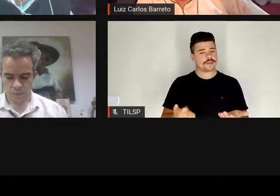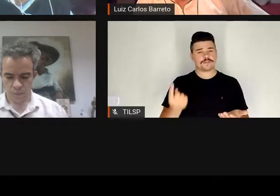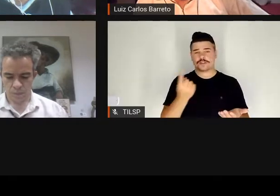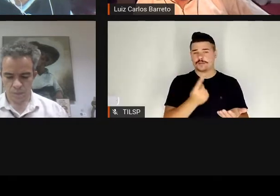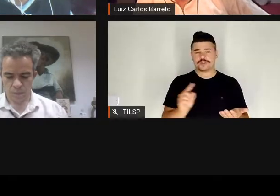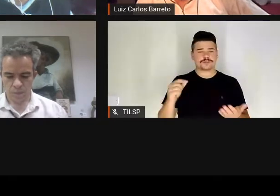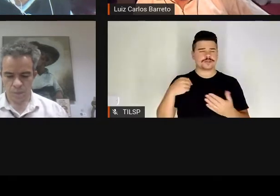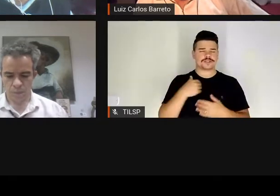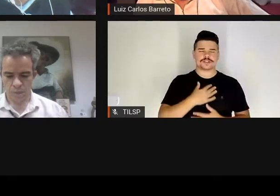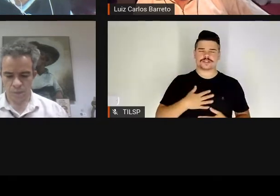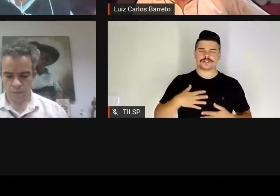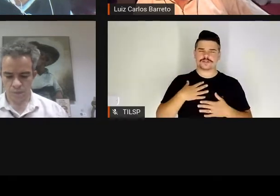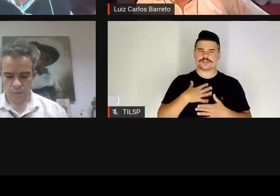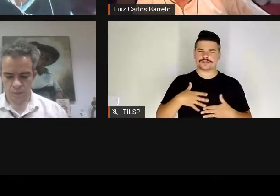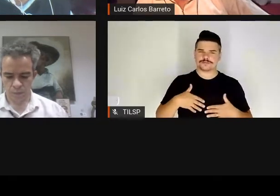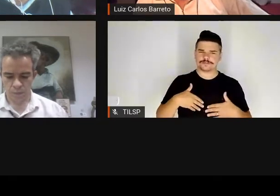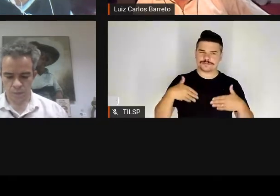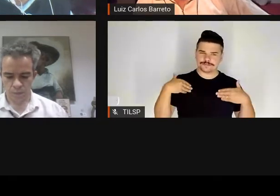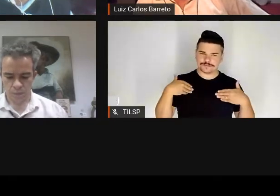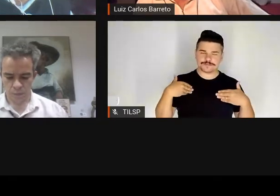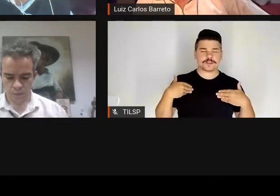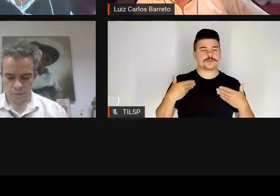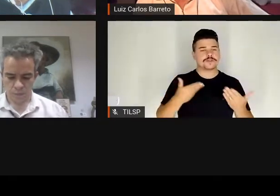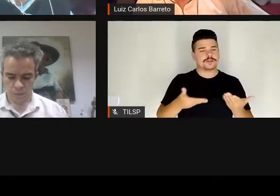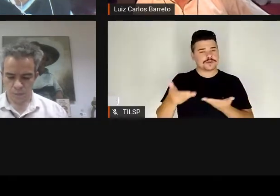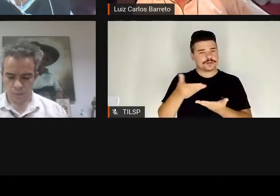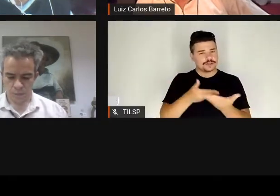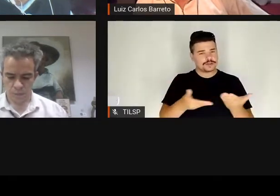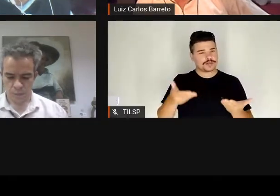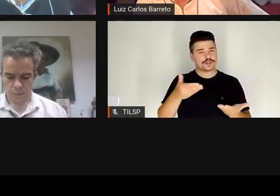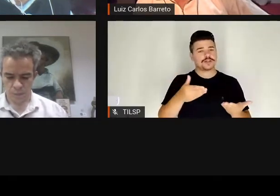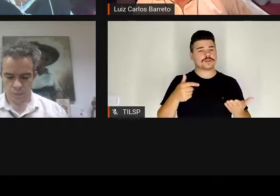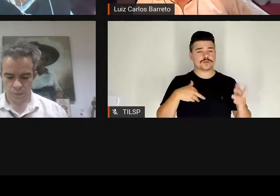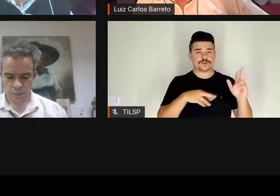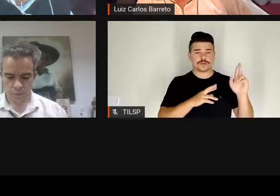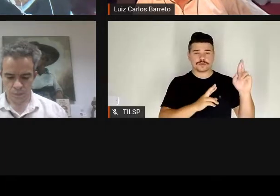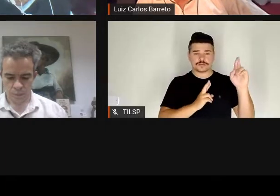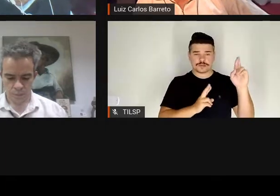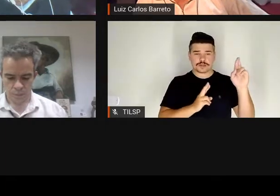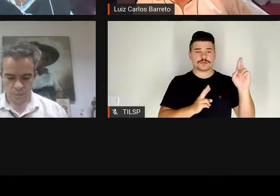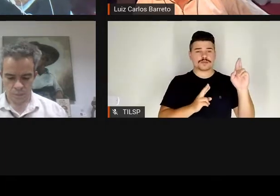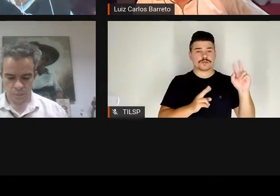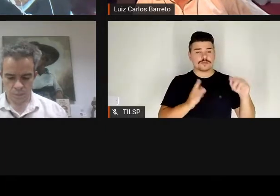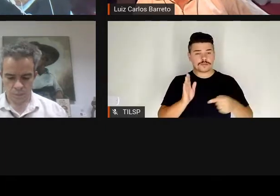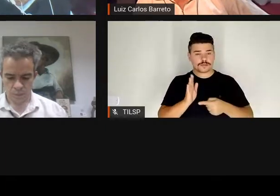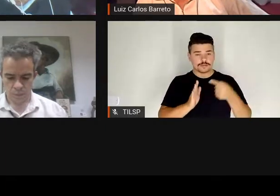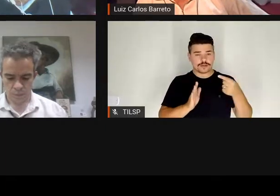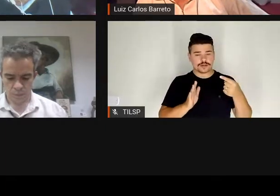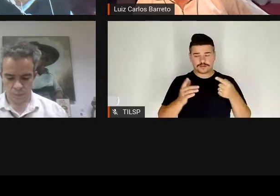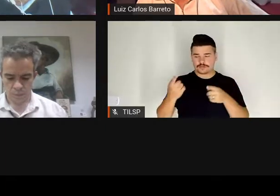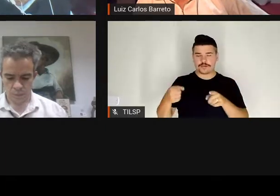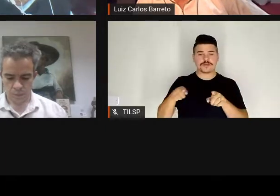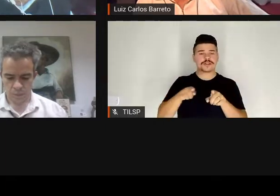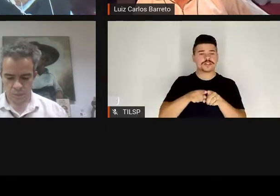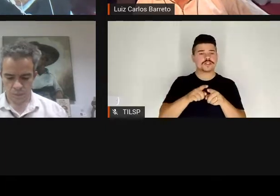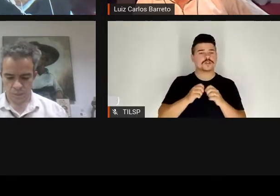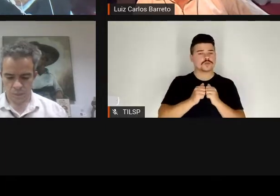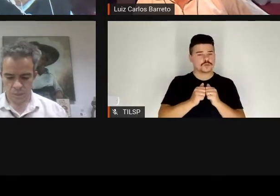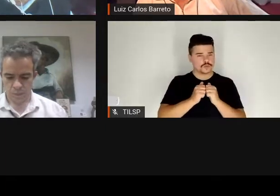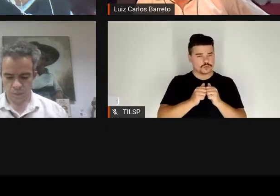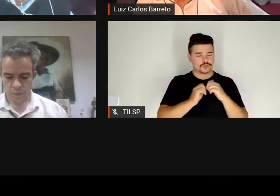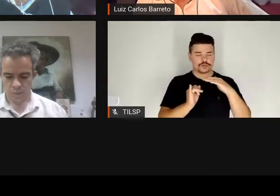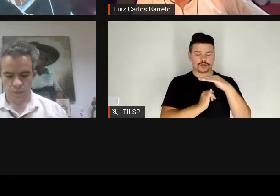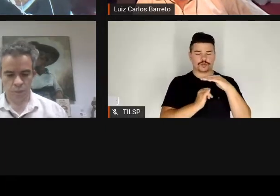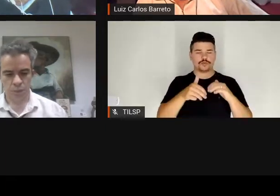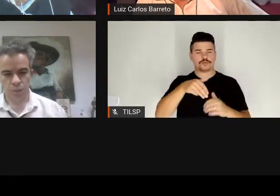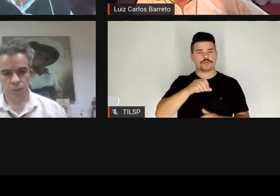enorme poder estar realizando aquele que esperamos ser uma primeira parceria com o Instituto Moreira Salles, que